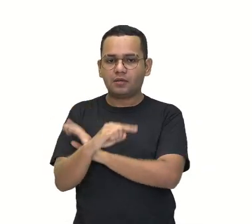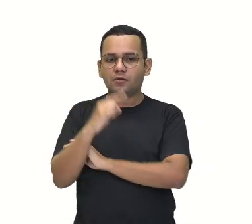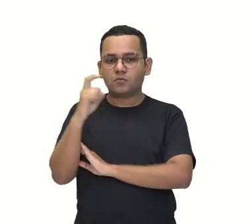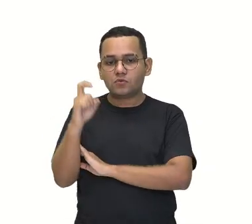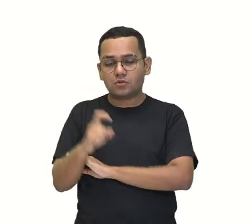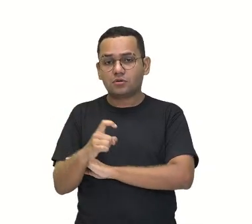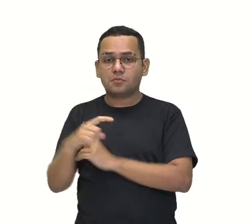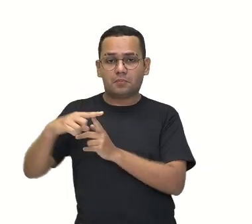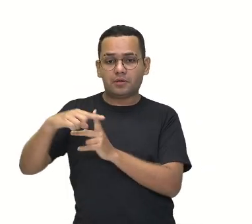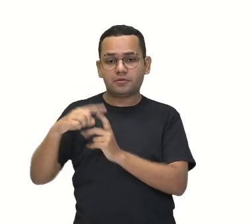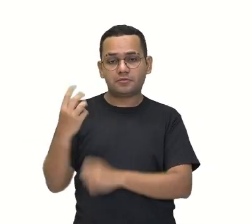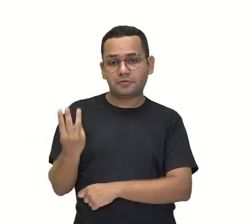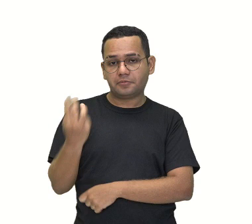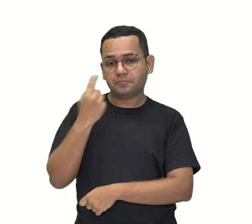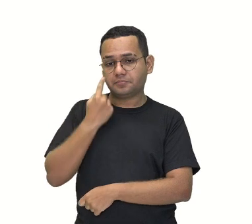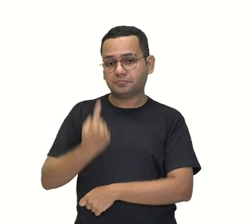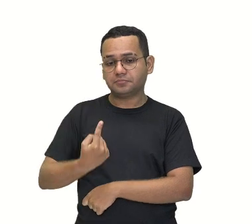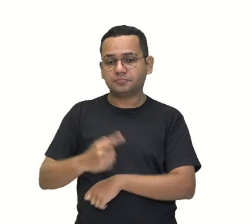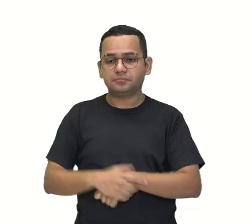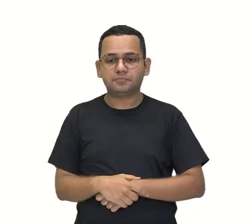Reduzida, né?